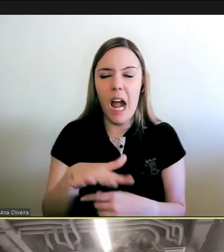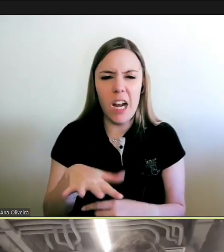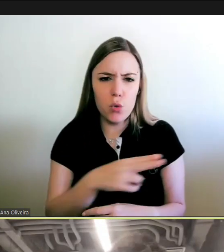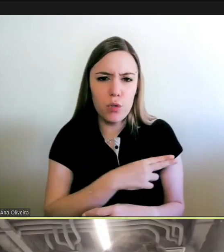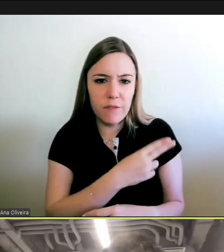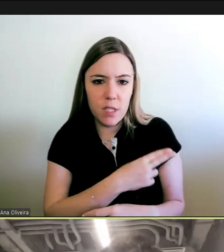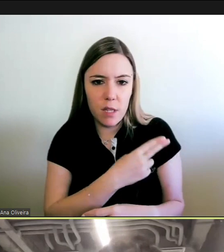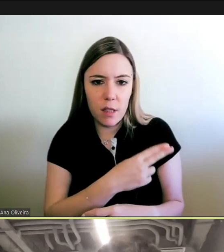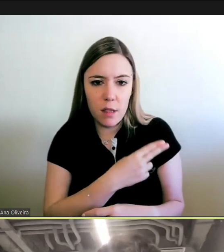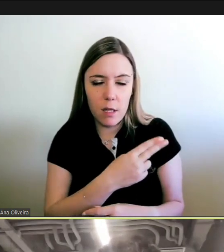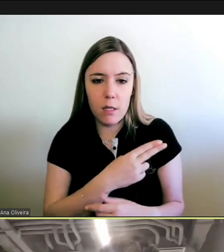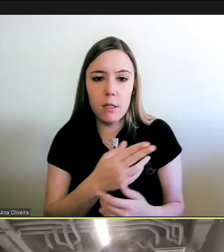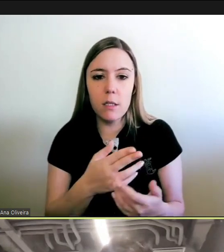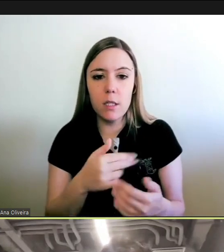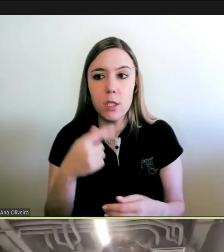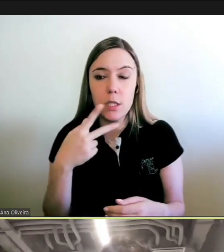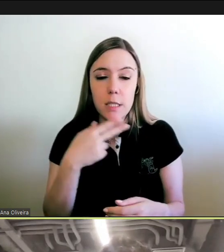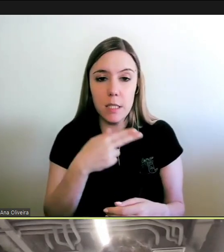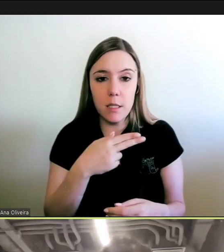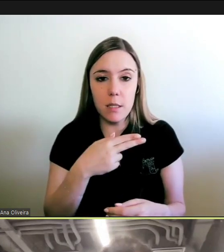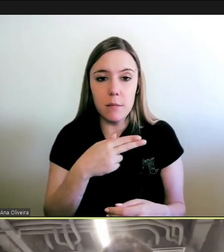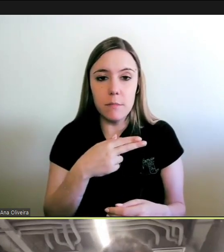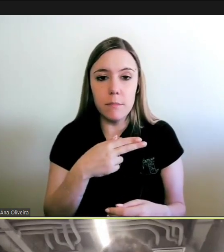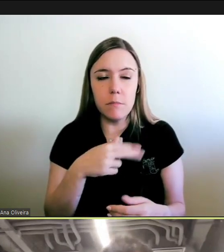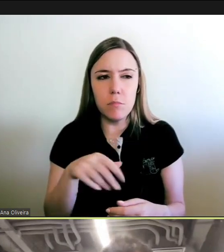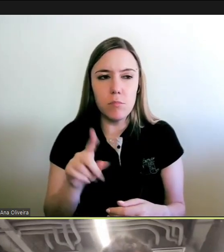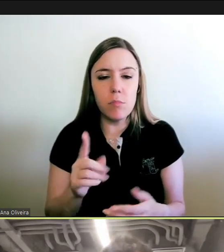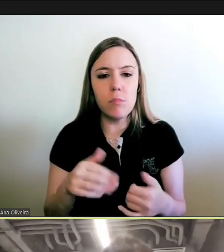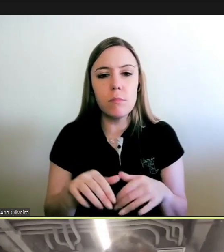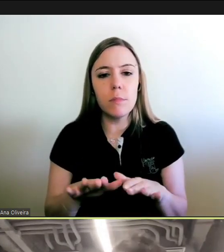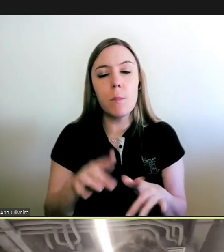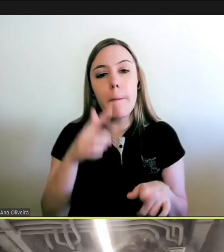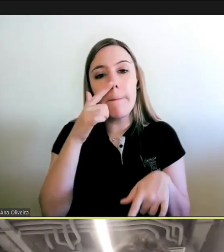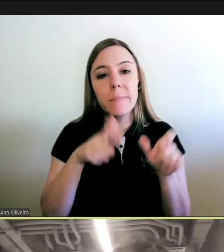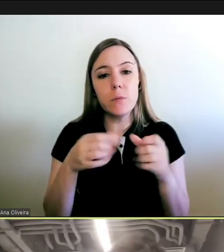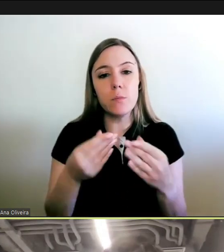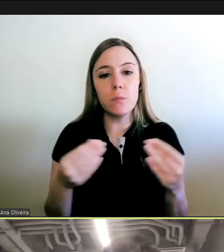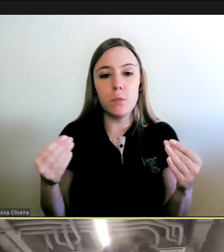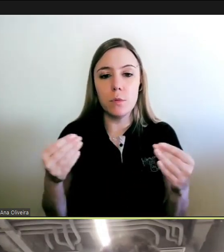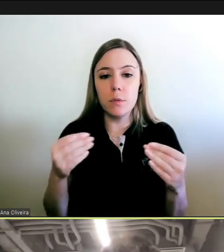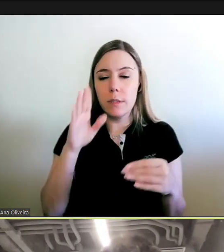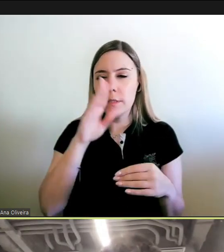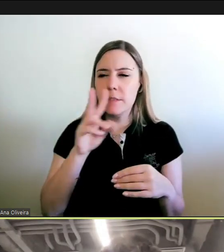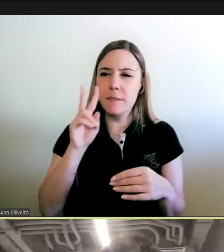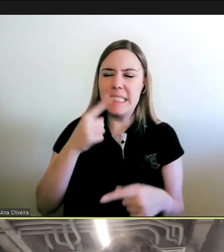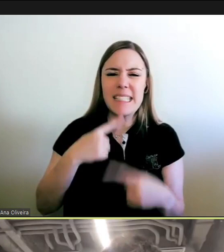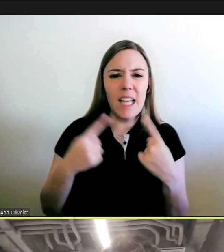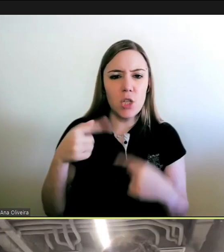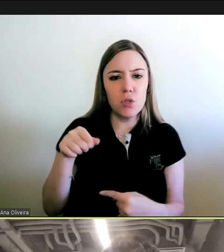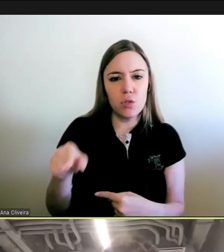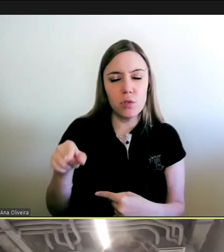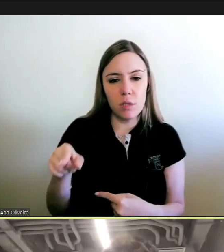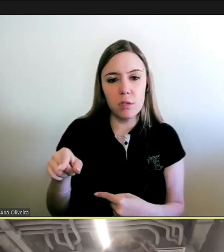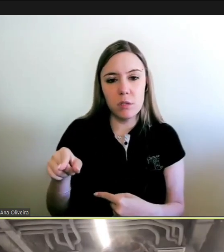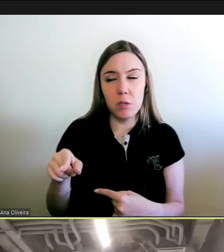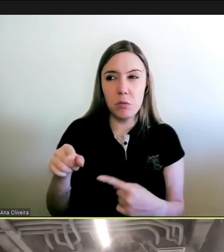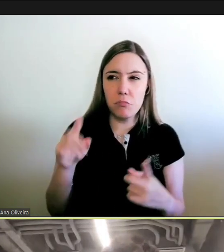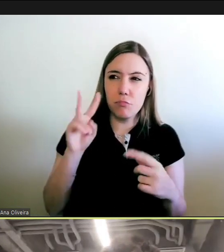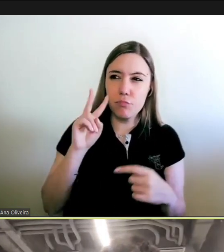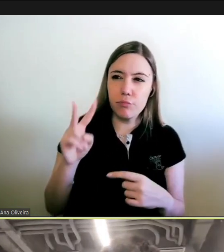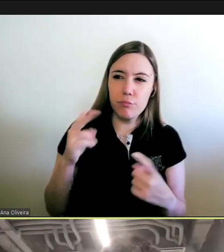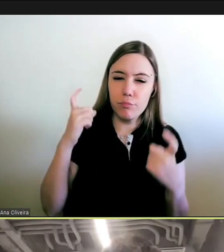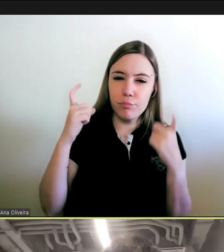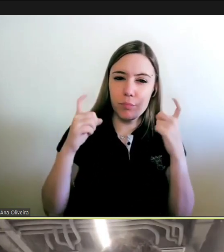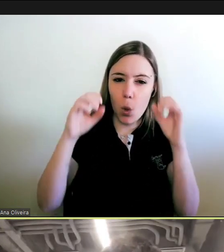muito menos a crítica, mas muitas pessoas, olhando para essas denúncias, concluíram, ou pelo